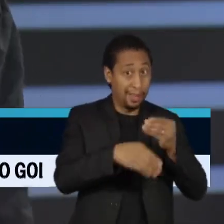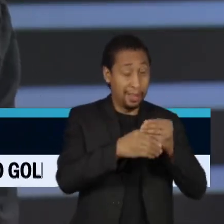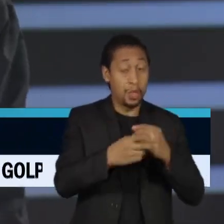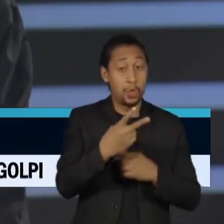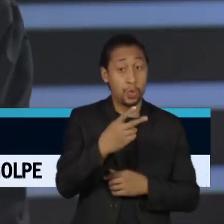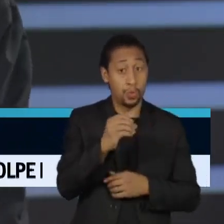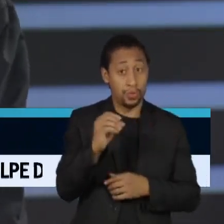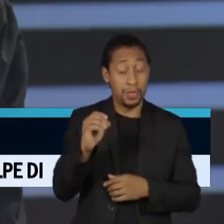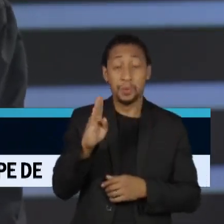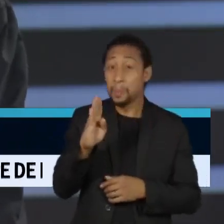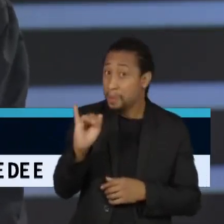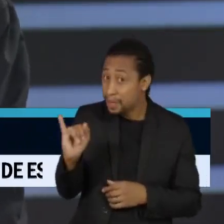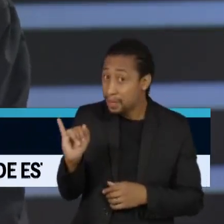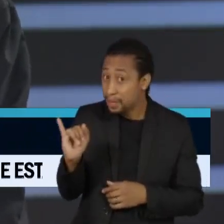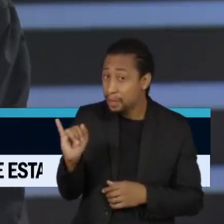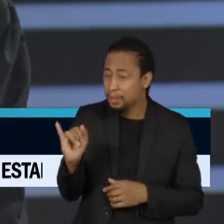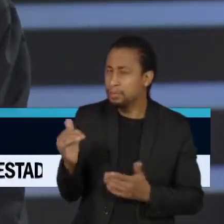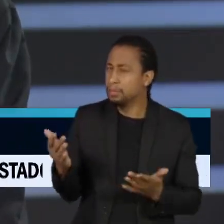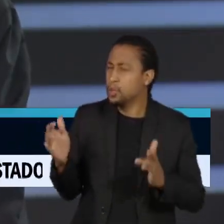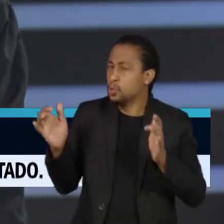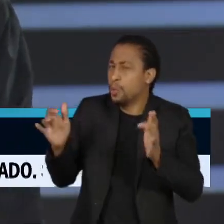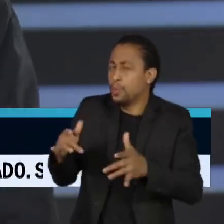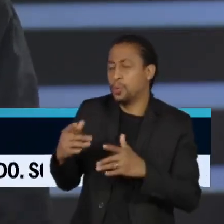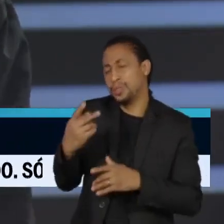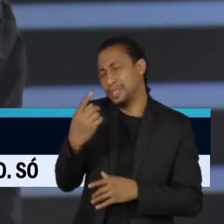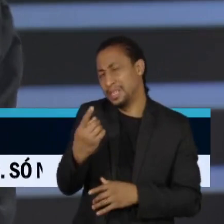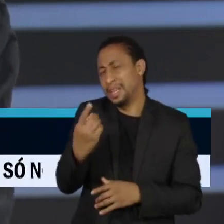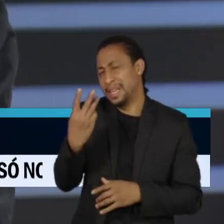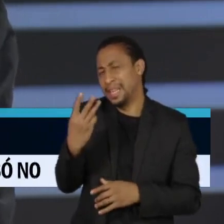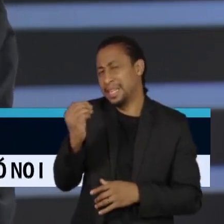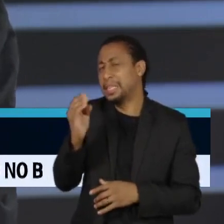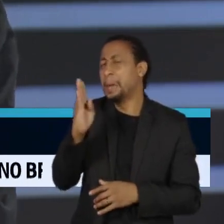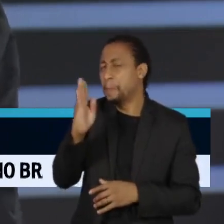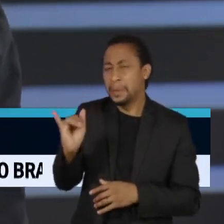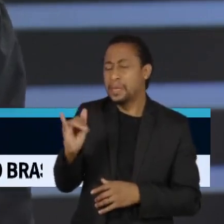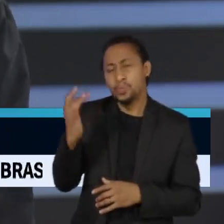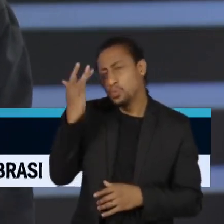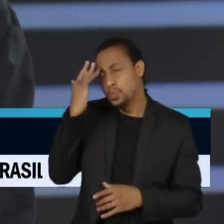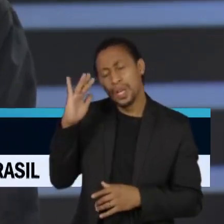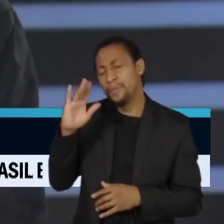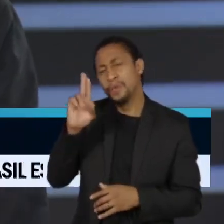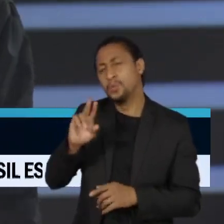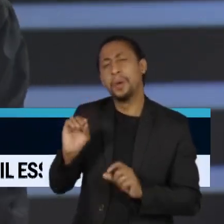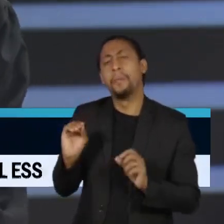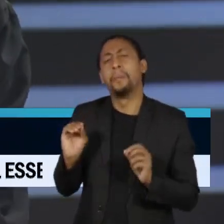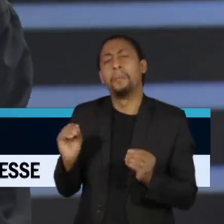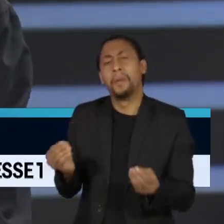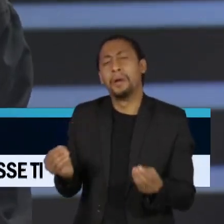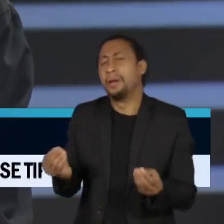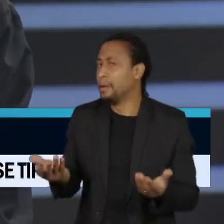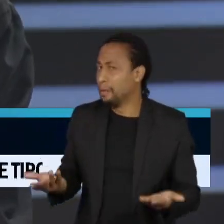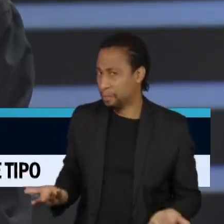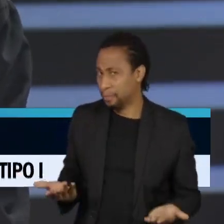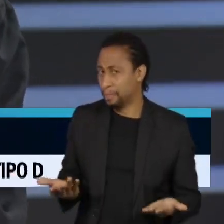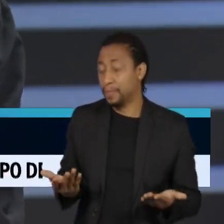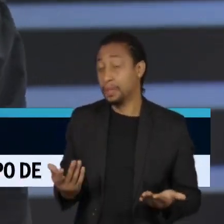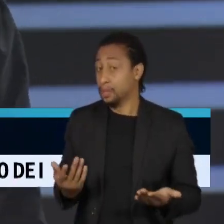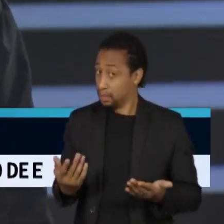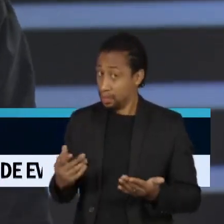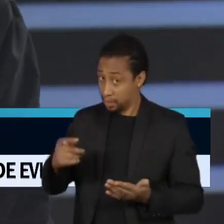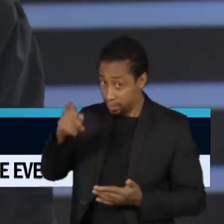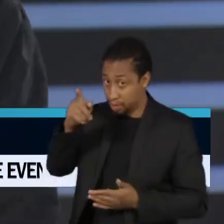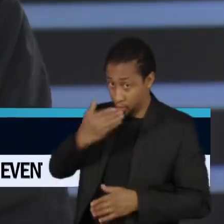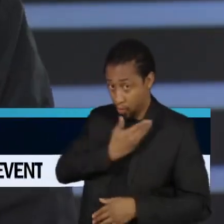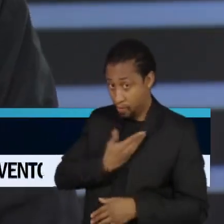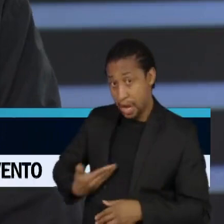que você não sabe exatamente para que vai ser feito. Também a gente não considera, por exemplo, redirecionar gastos. Então, a